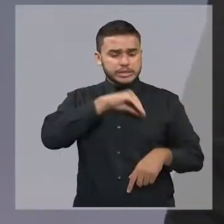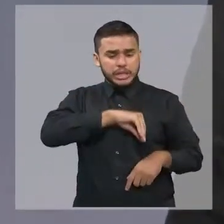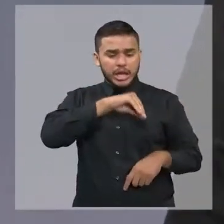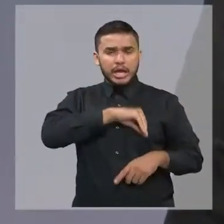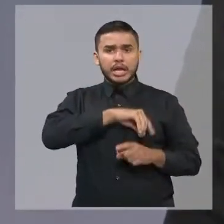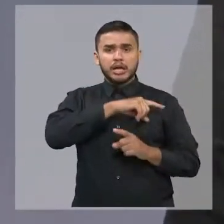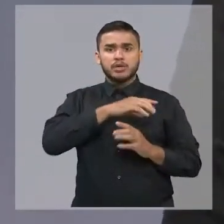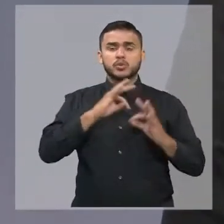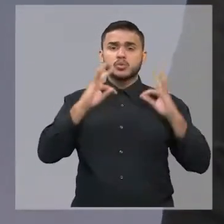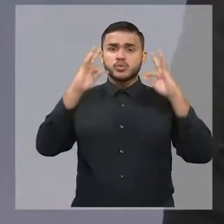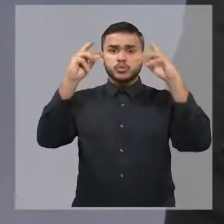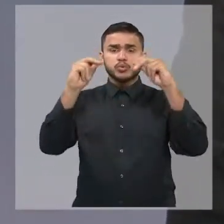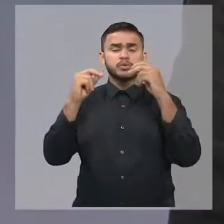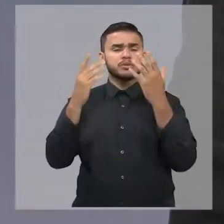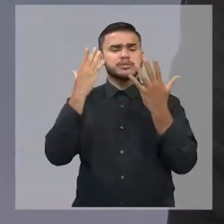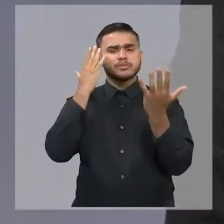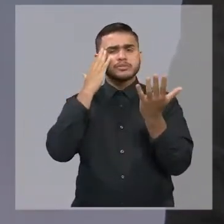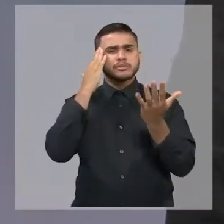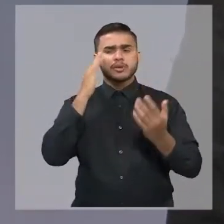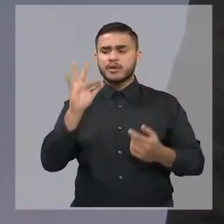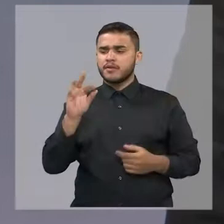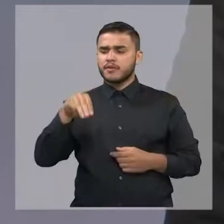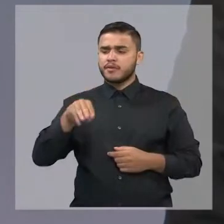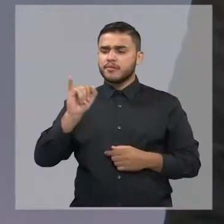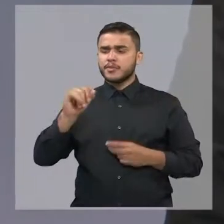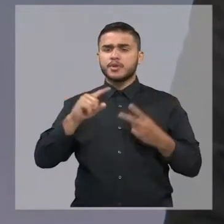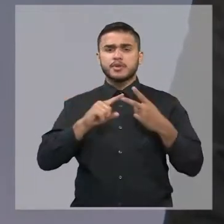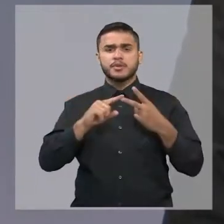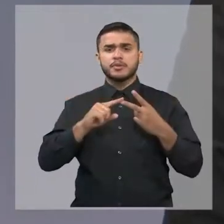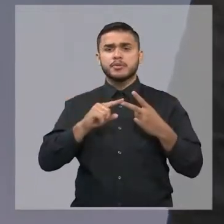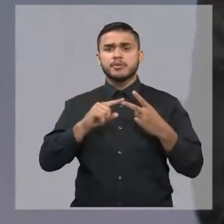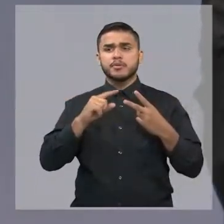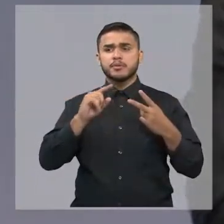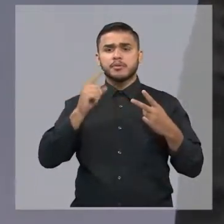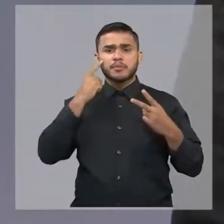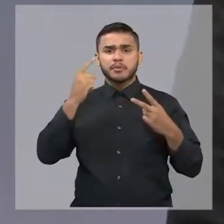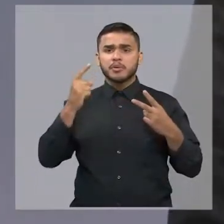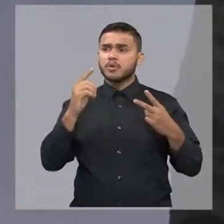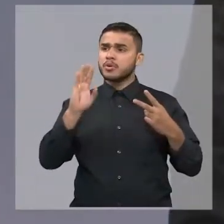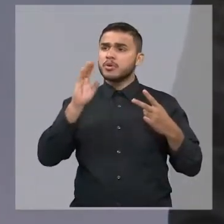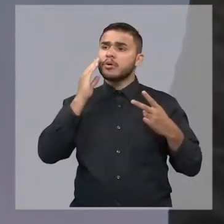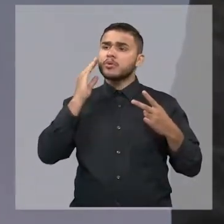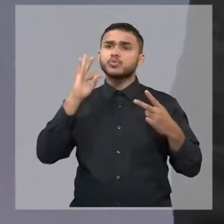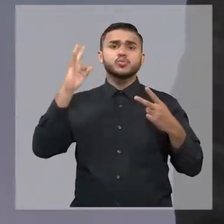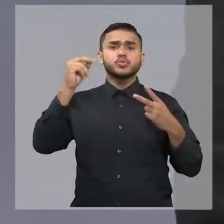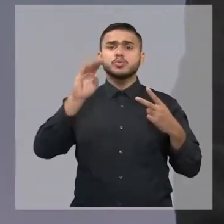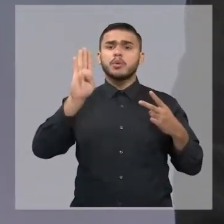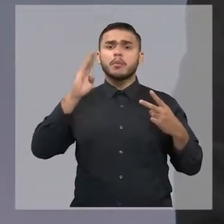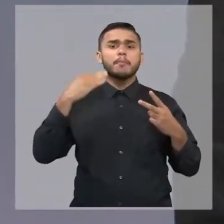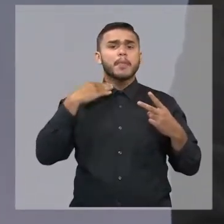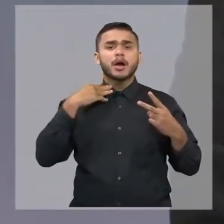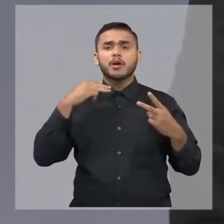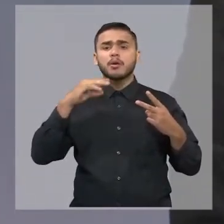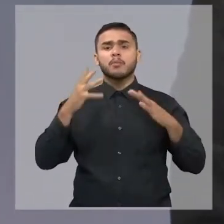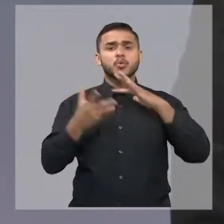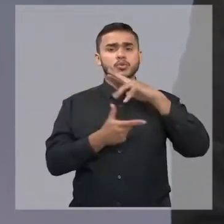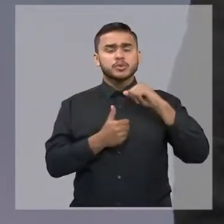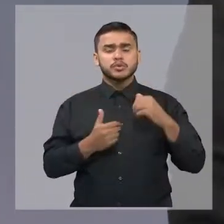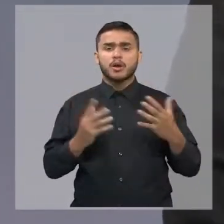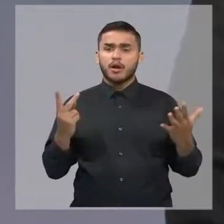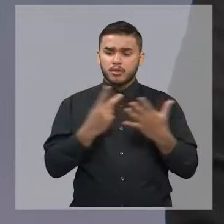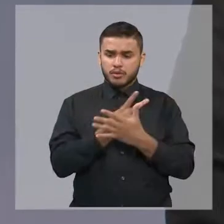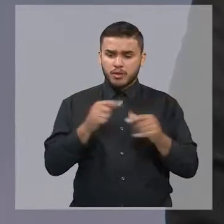organismos internacionais, FMI, Banco Mundial, se estarrecem como uma nação que não passou por uma guerra, nem